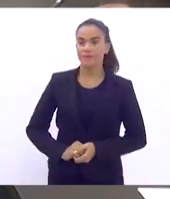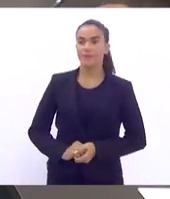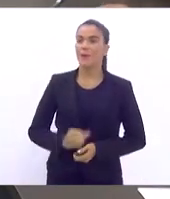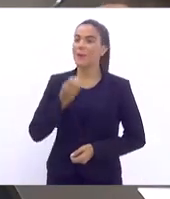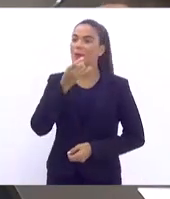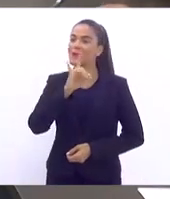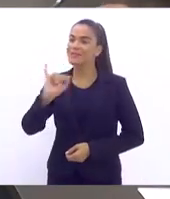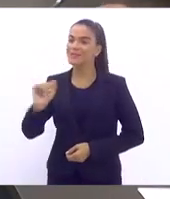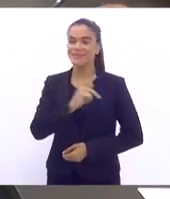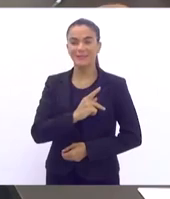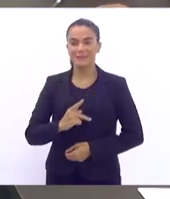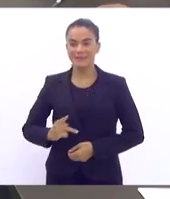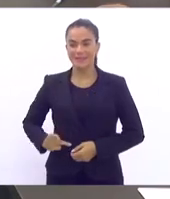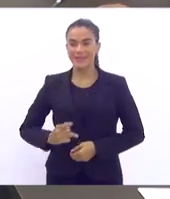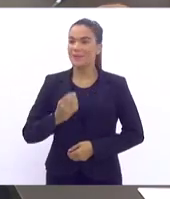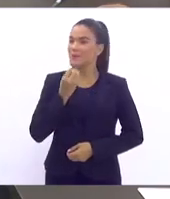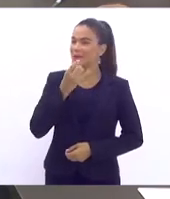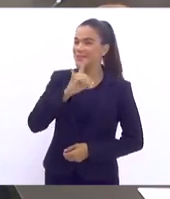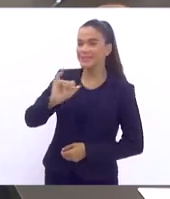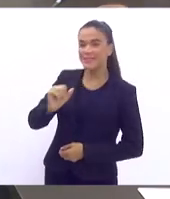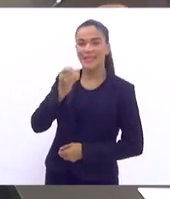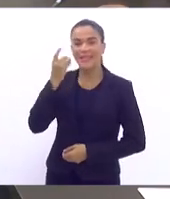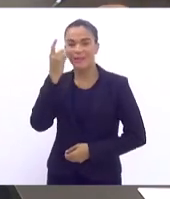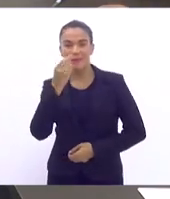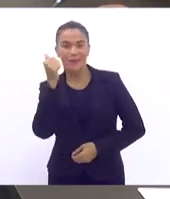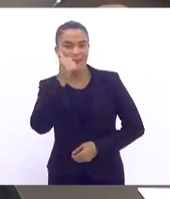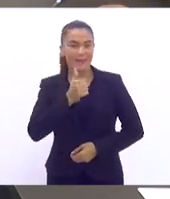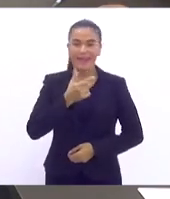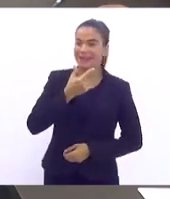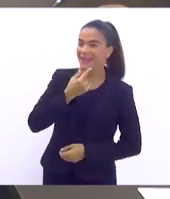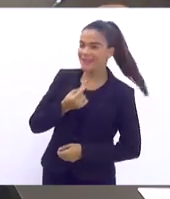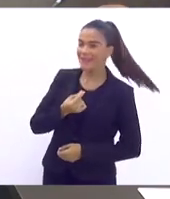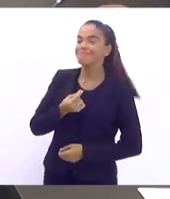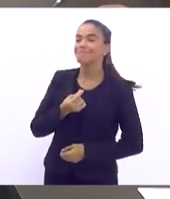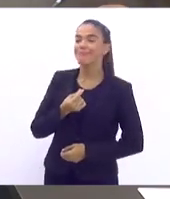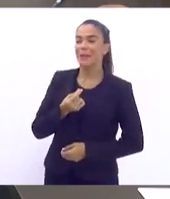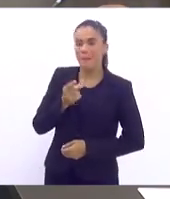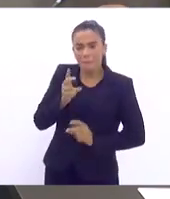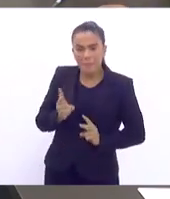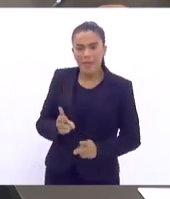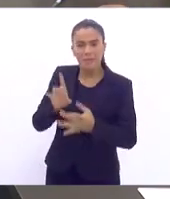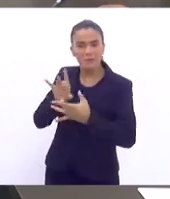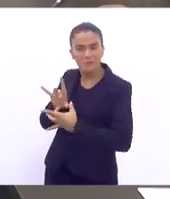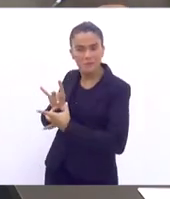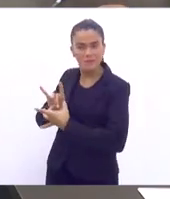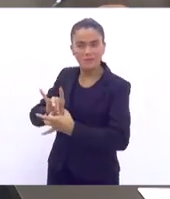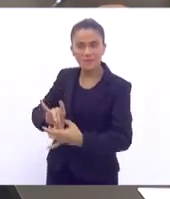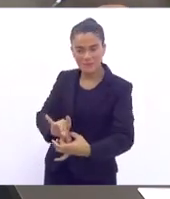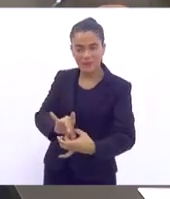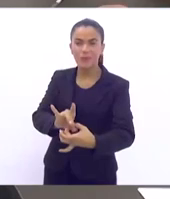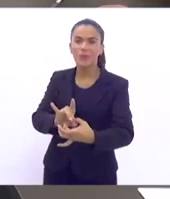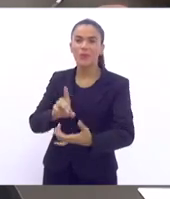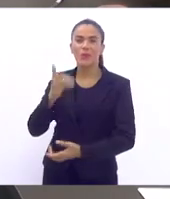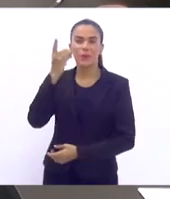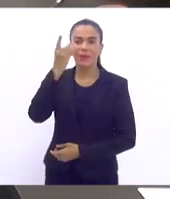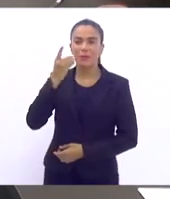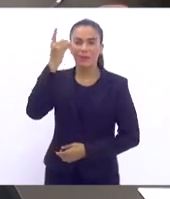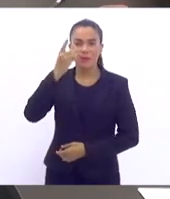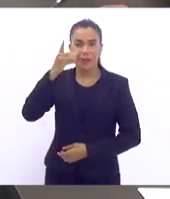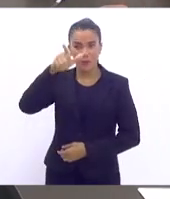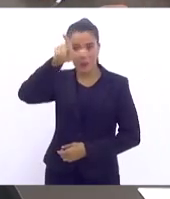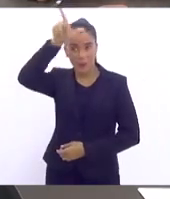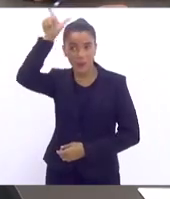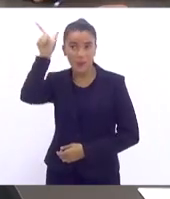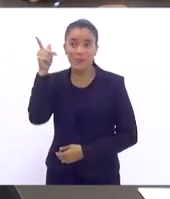Bom dia presidente Bom dia deputados deputados e dentro dessa mesma linha que o nome Deputado Luiz Paulo colocou